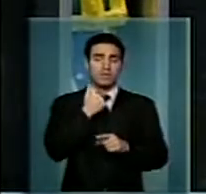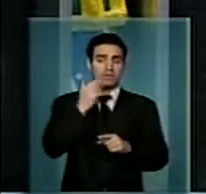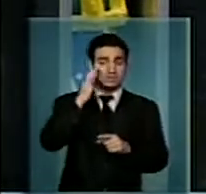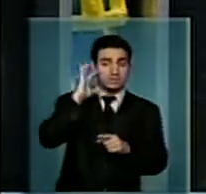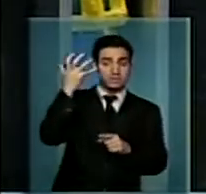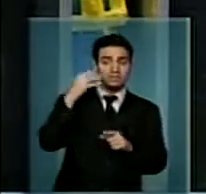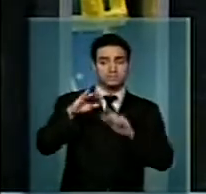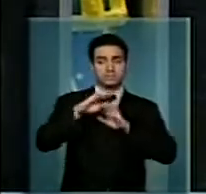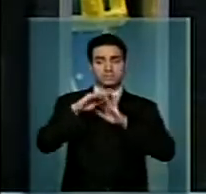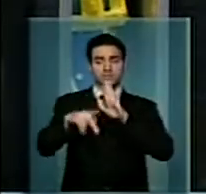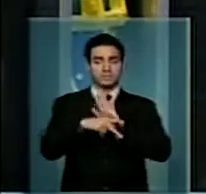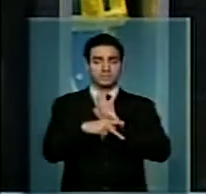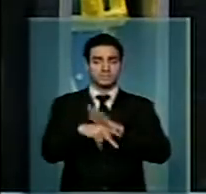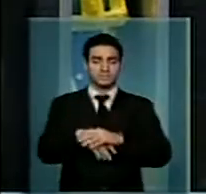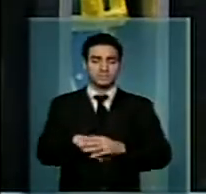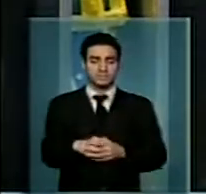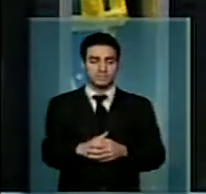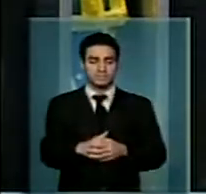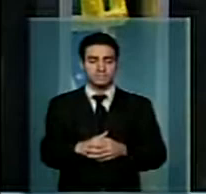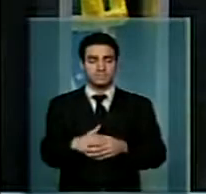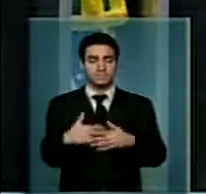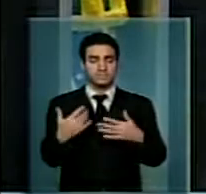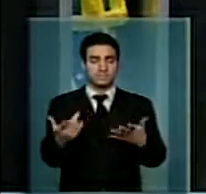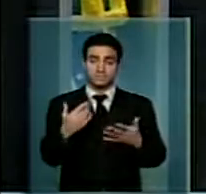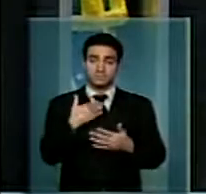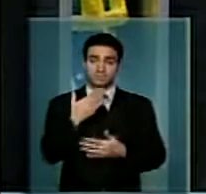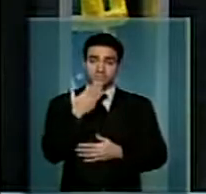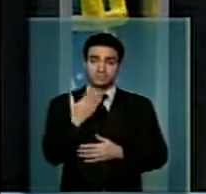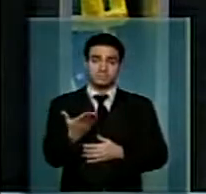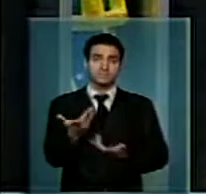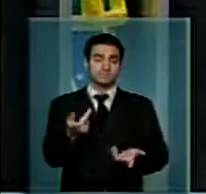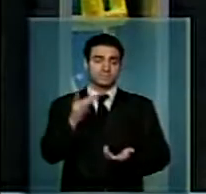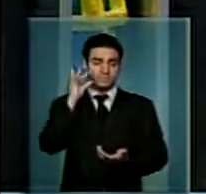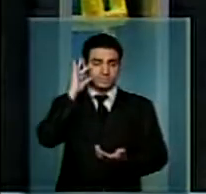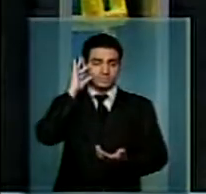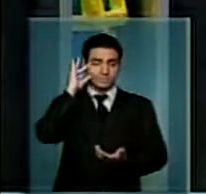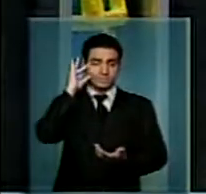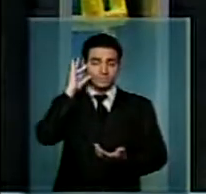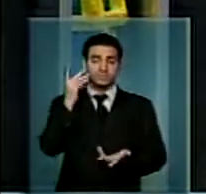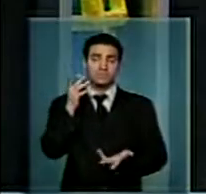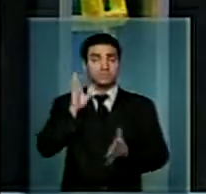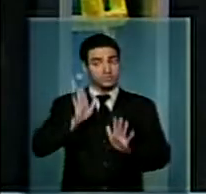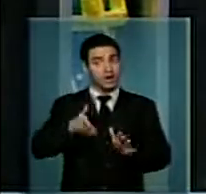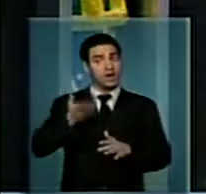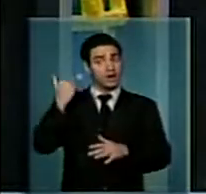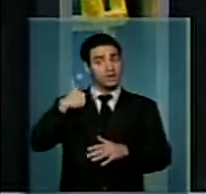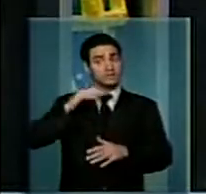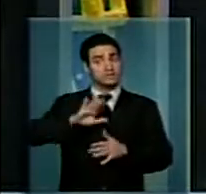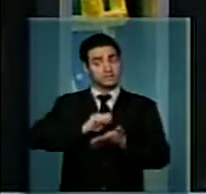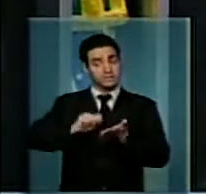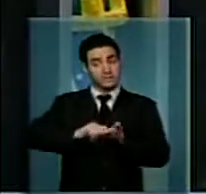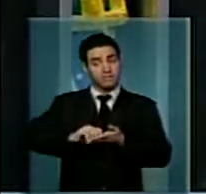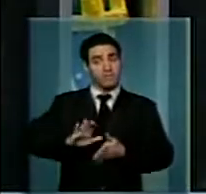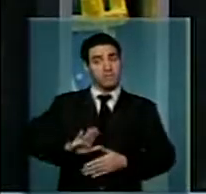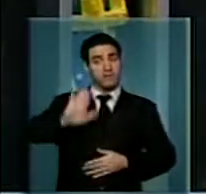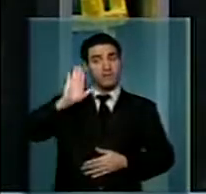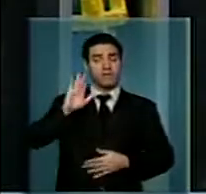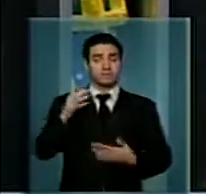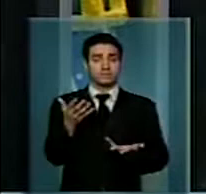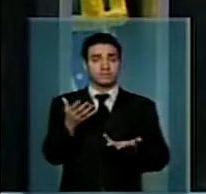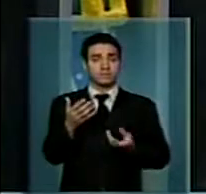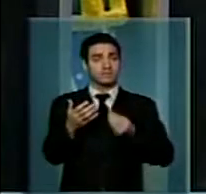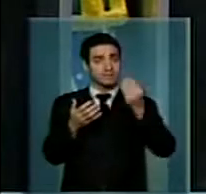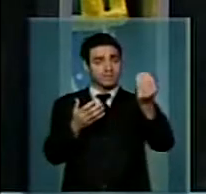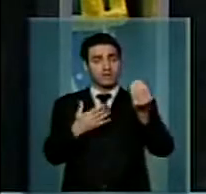medida provisória. Esse é o meu apelo, senhor presidente. Dilma Rousseff fez uma promessa por escrita para conosco, entregou aos